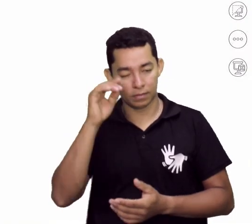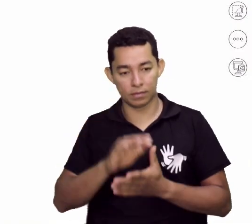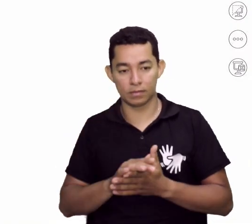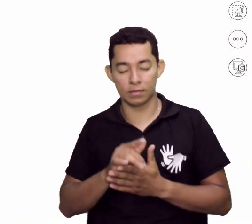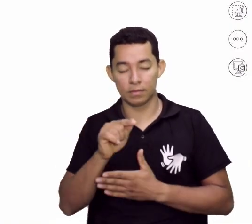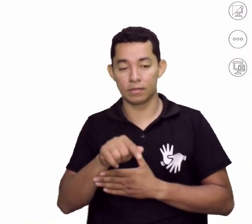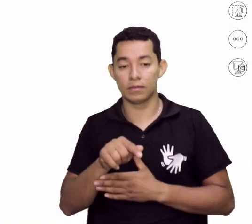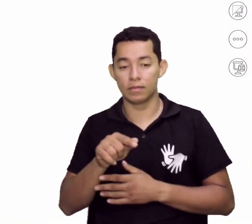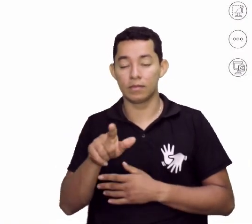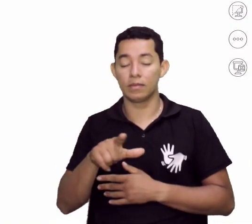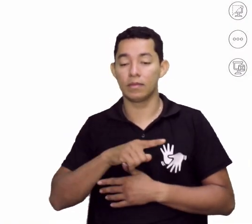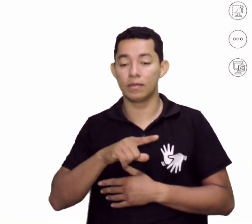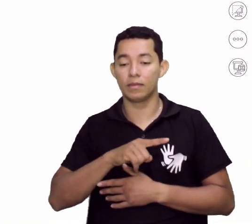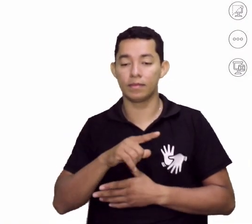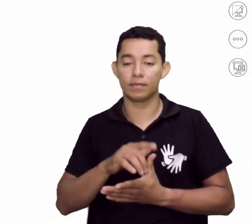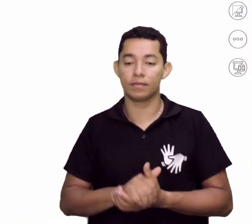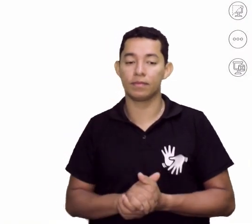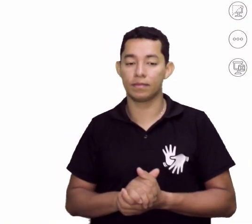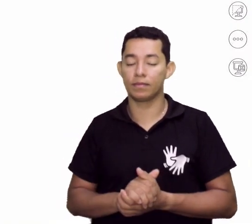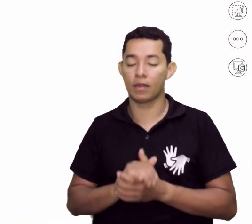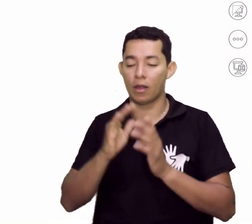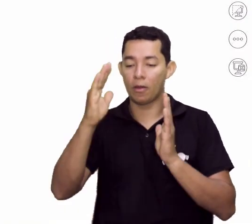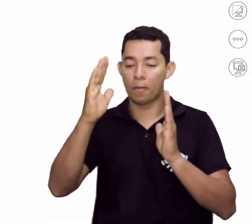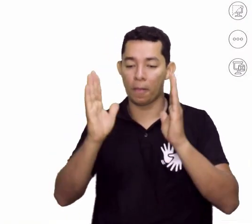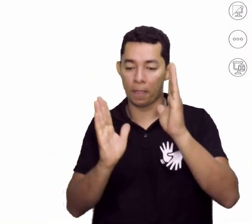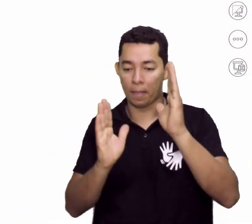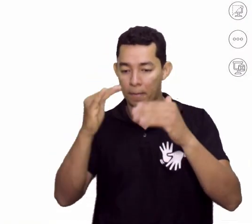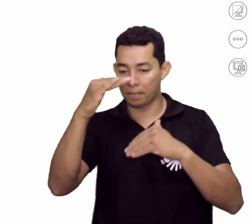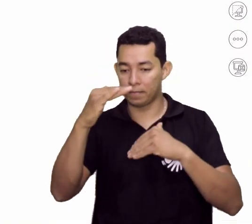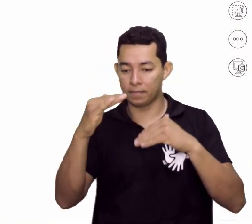afirmações que tem a ver aí. Ó. Os cubistas